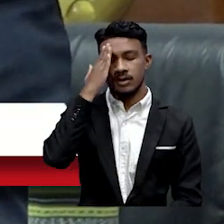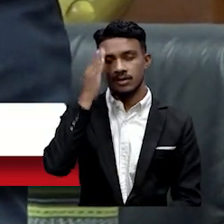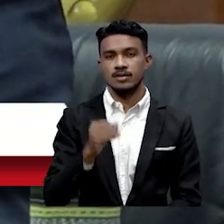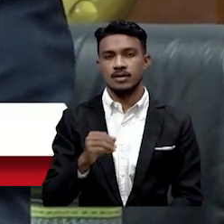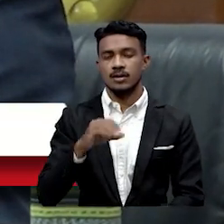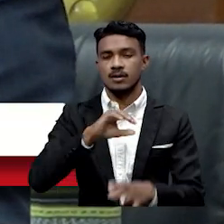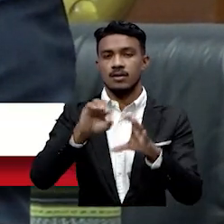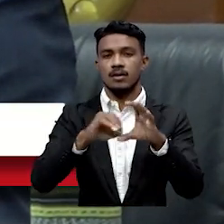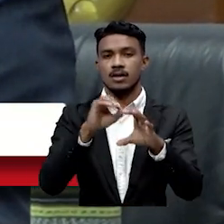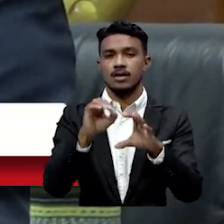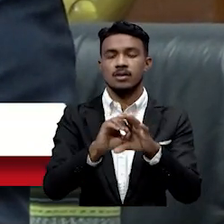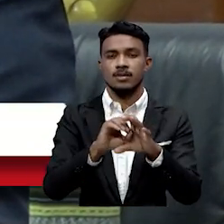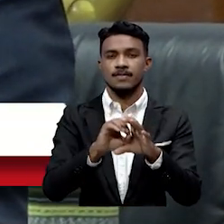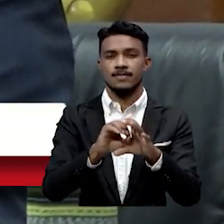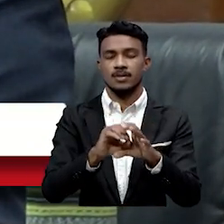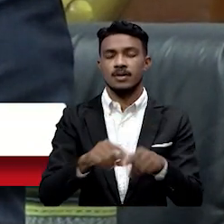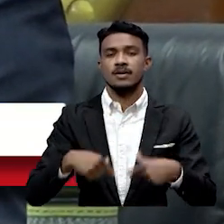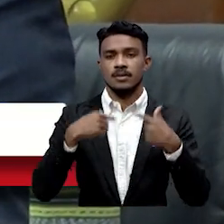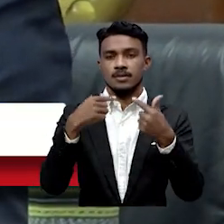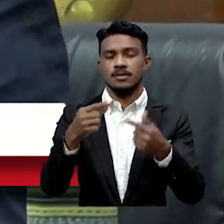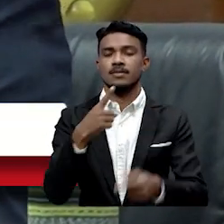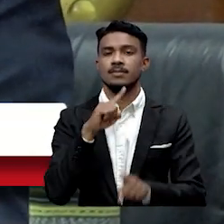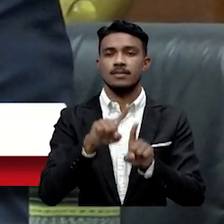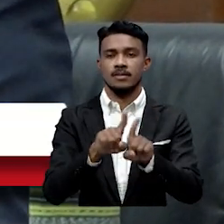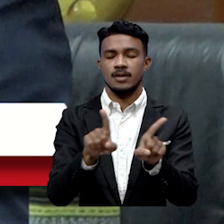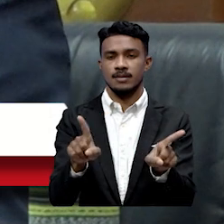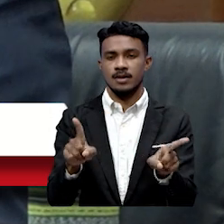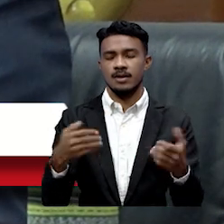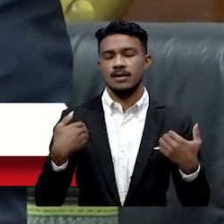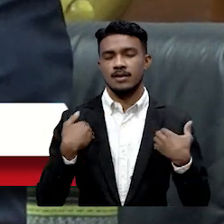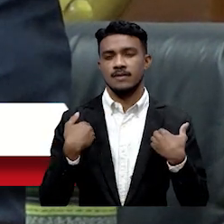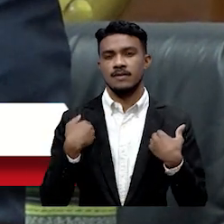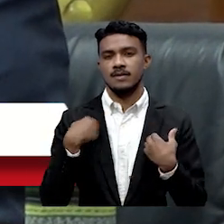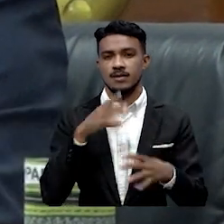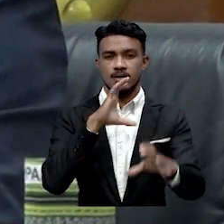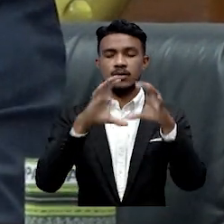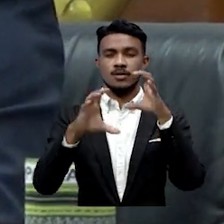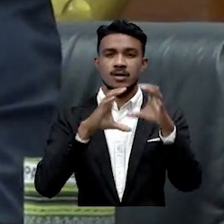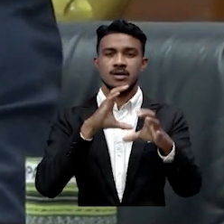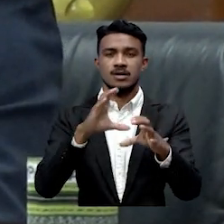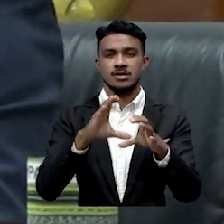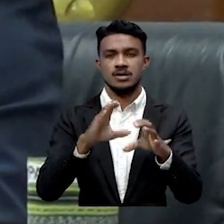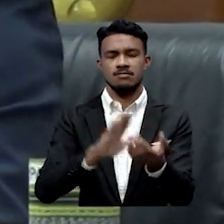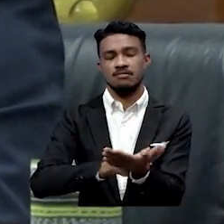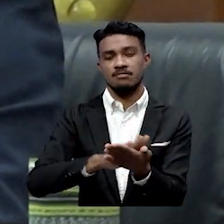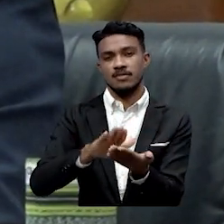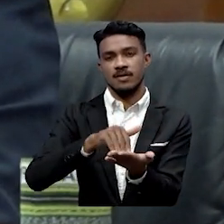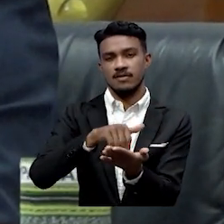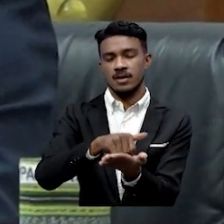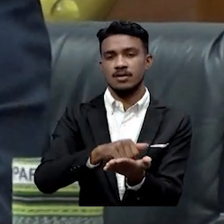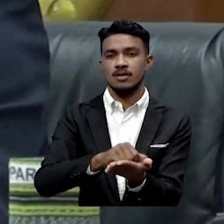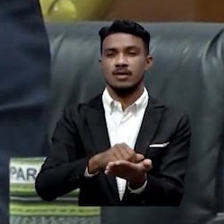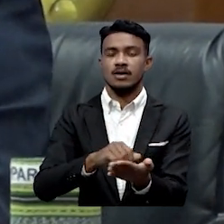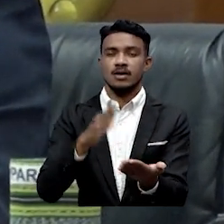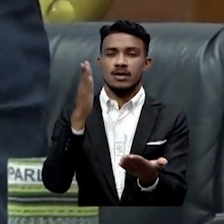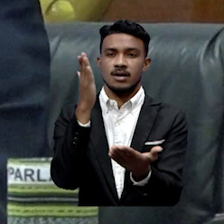orari maka se orari hatotia mai be ia desne komunikasaun la nun los ba malu maka kansela mai be laos